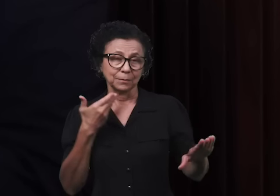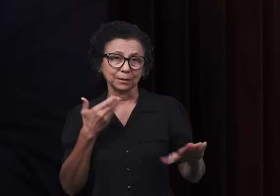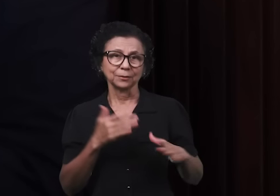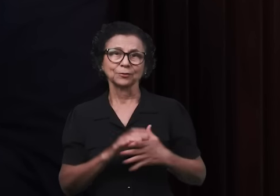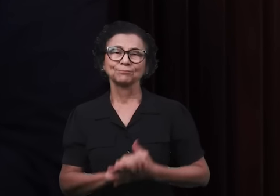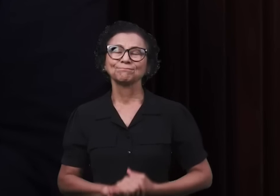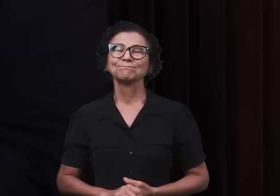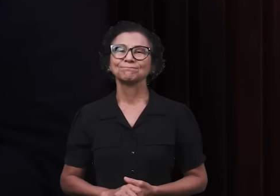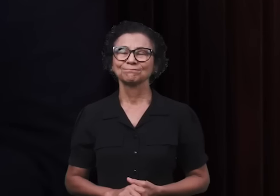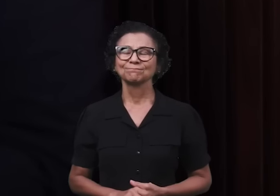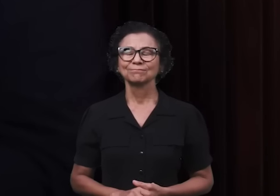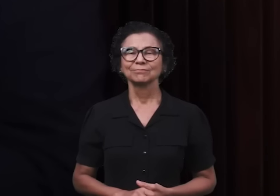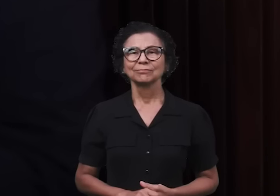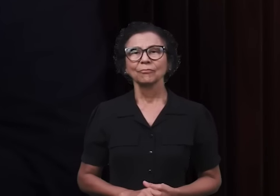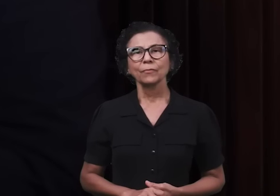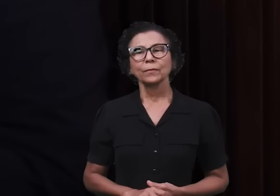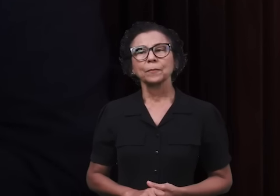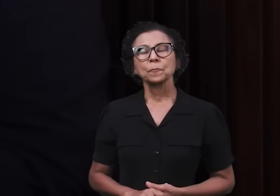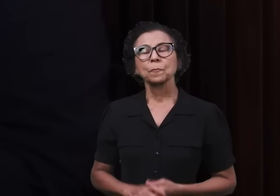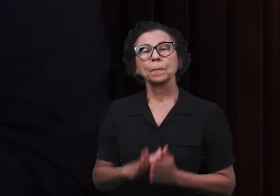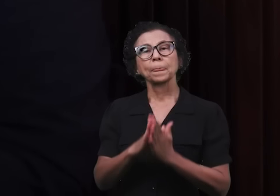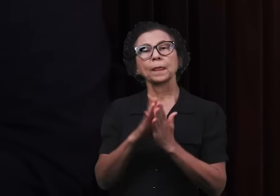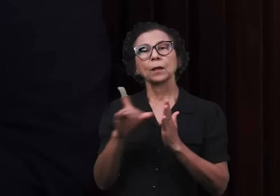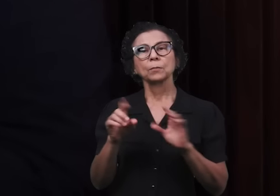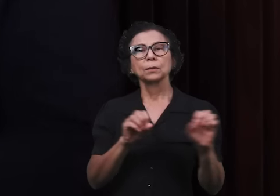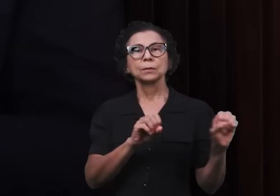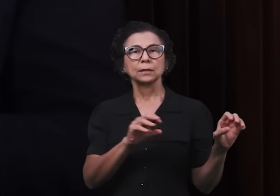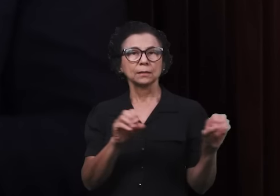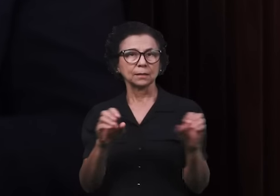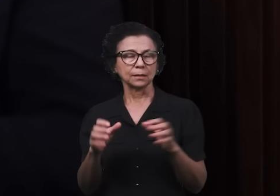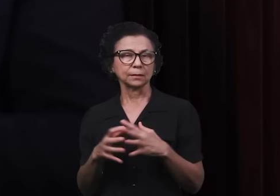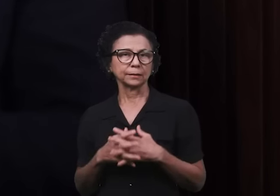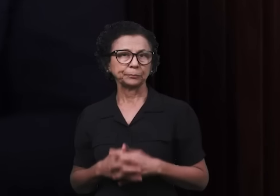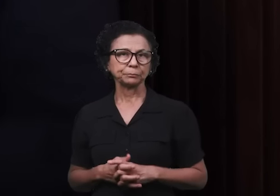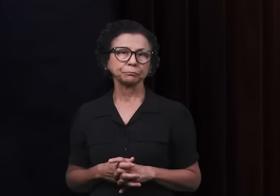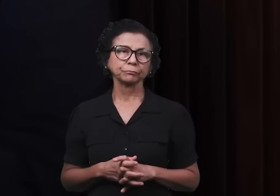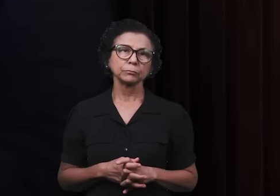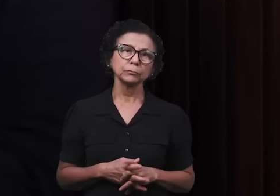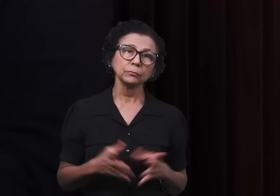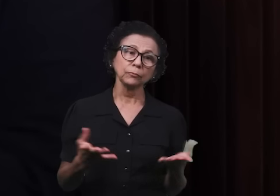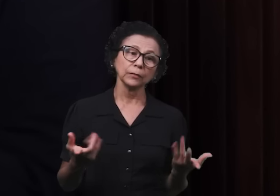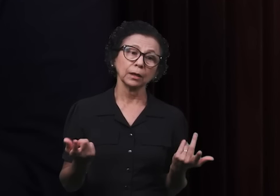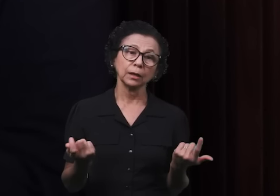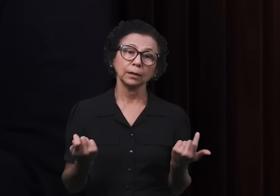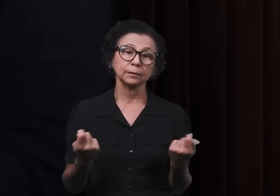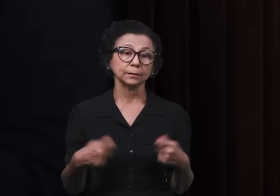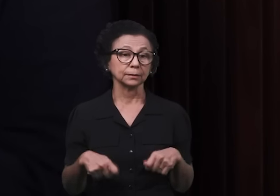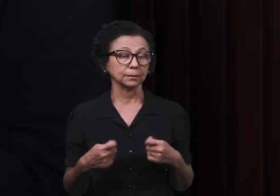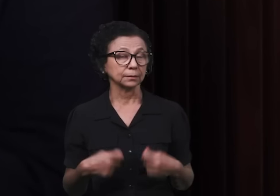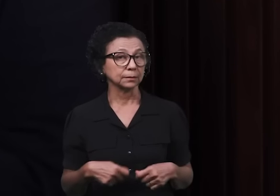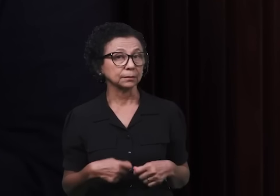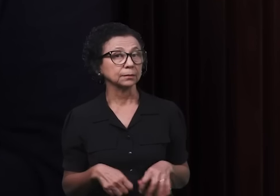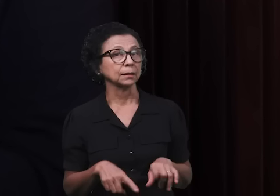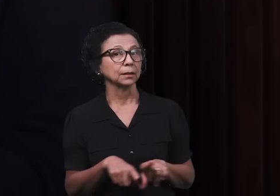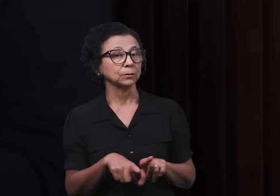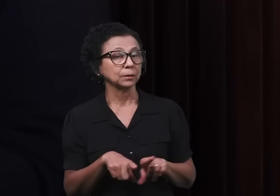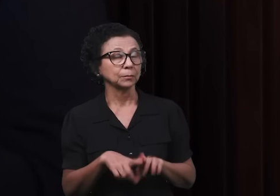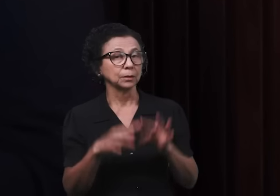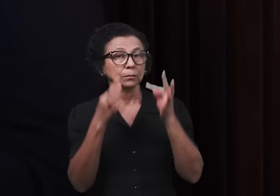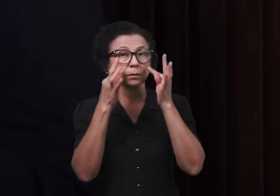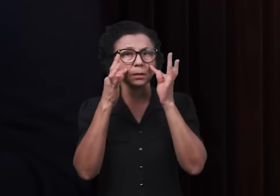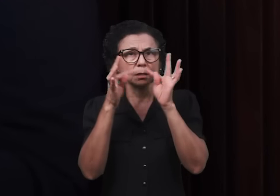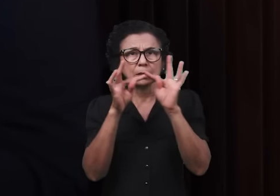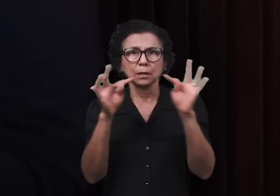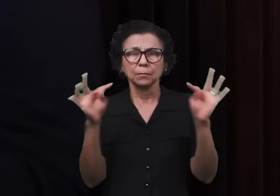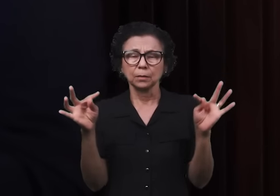em Cristo. E aí nós observamos que a Bíblia diz que convém, né? Convém que também que